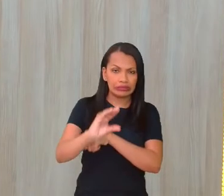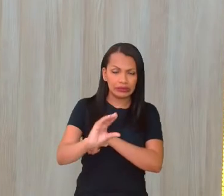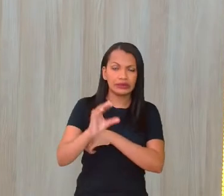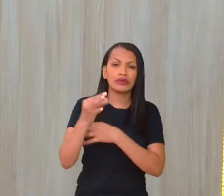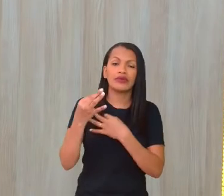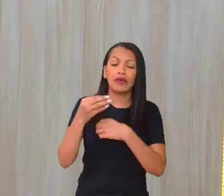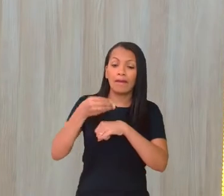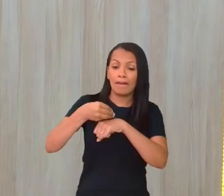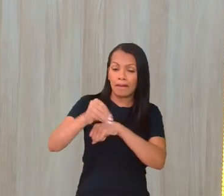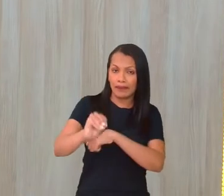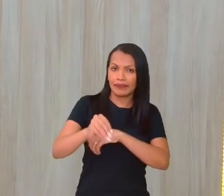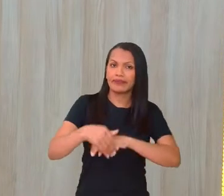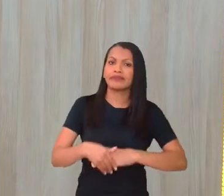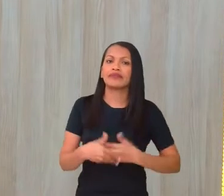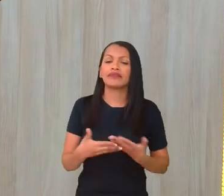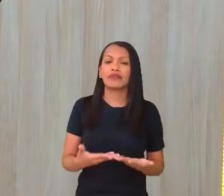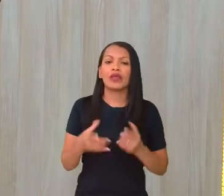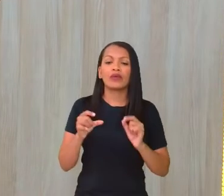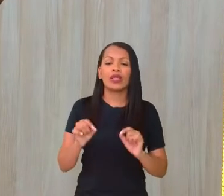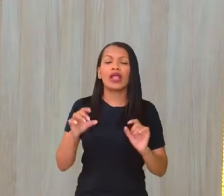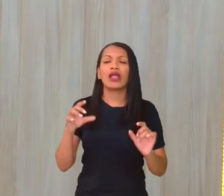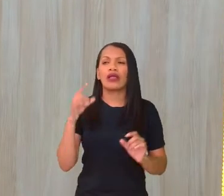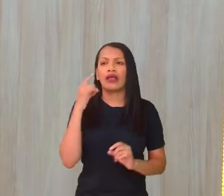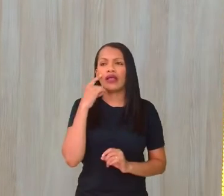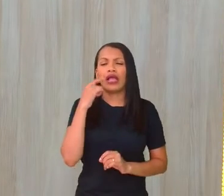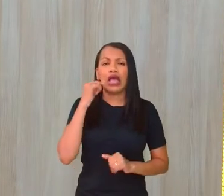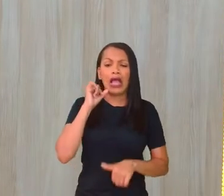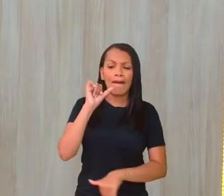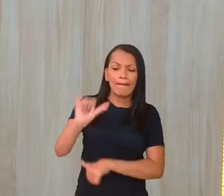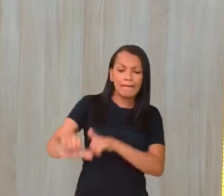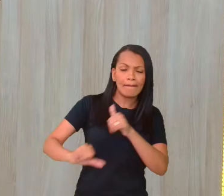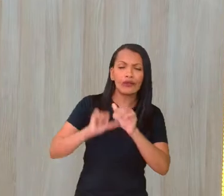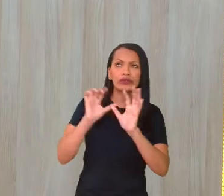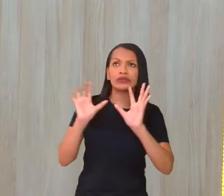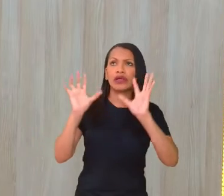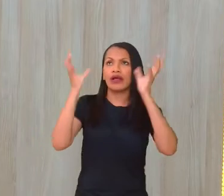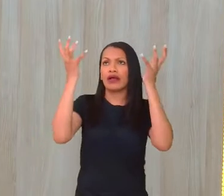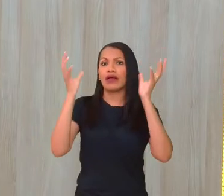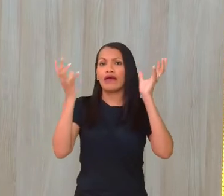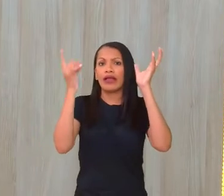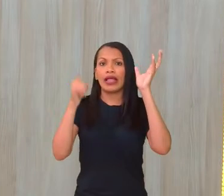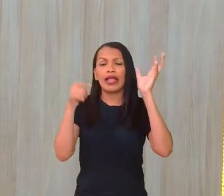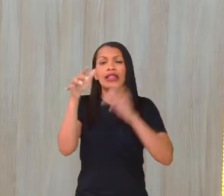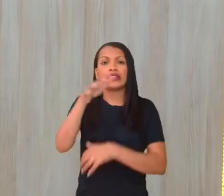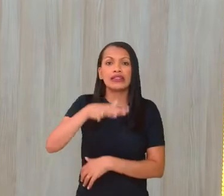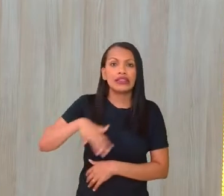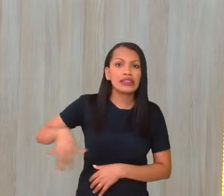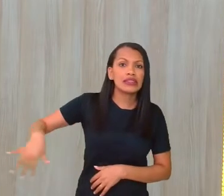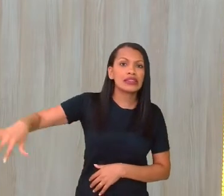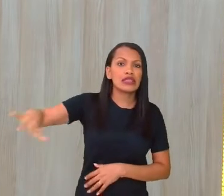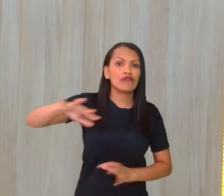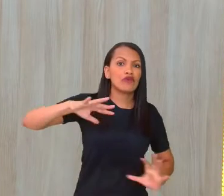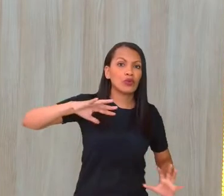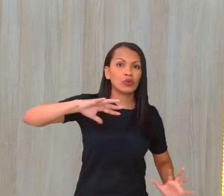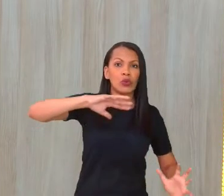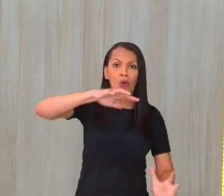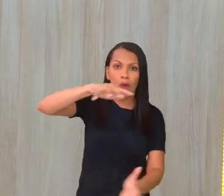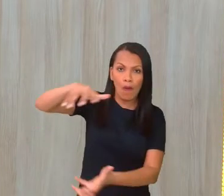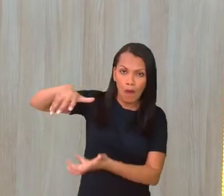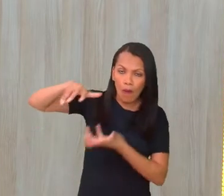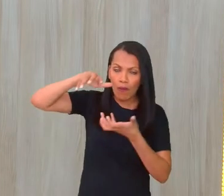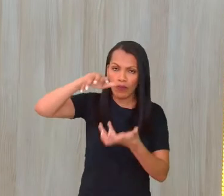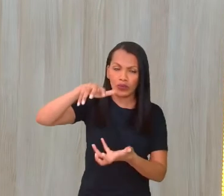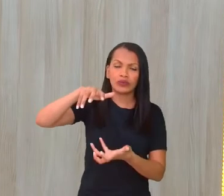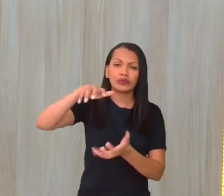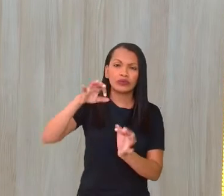aqui dessa questão, o aquecimento é global, a mudança climática é a nível mundial. Então, desde os